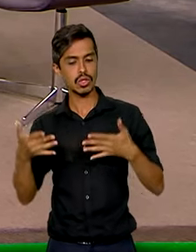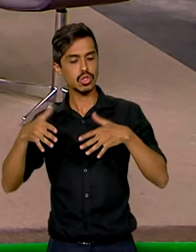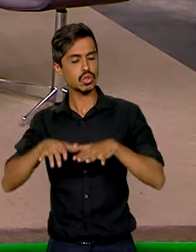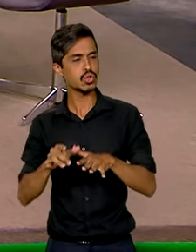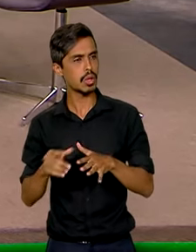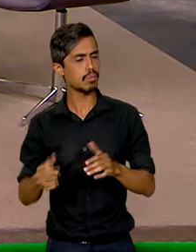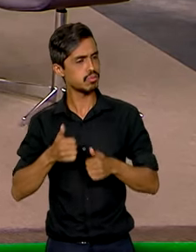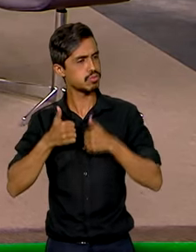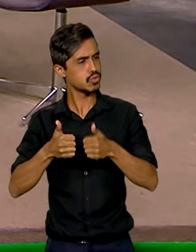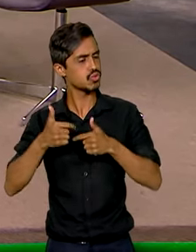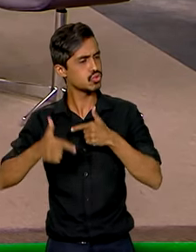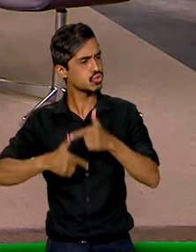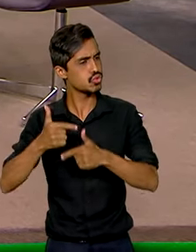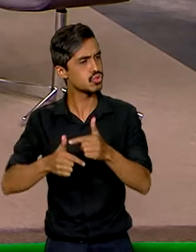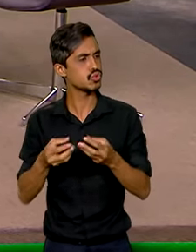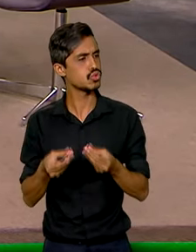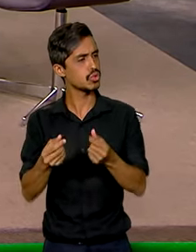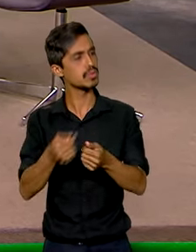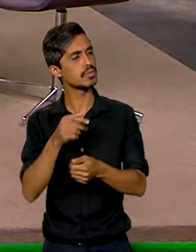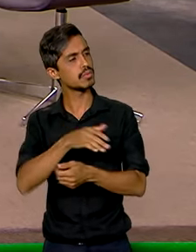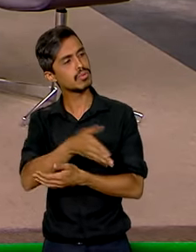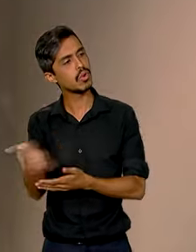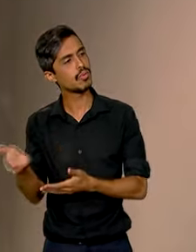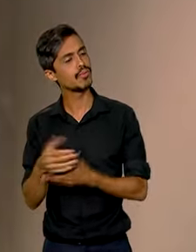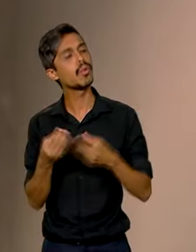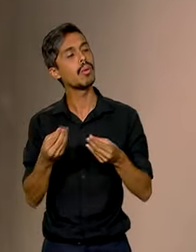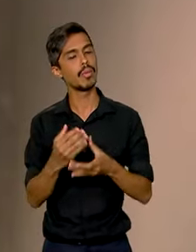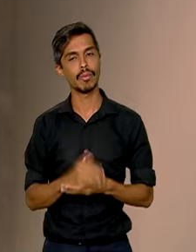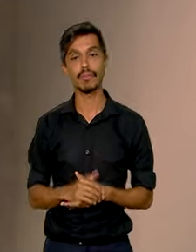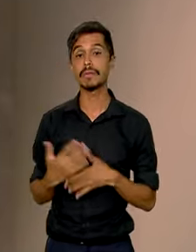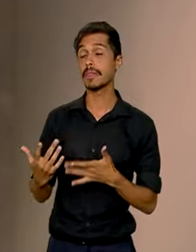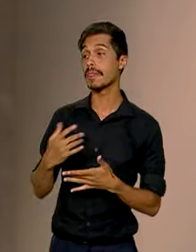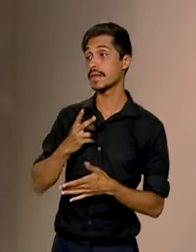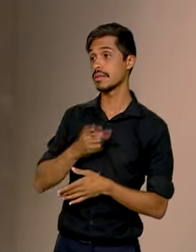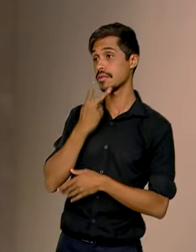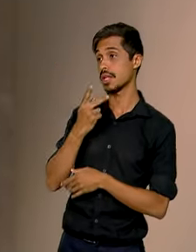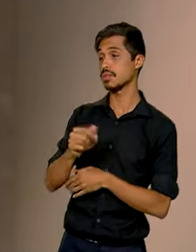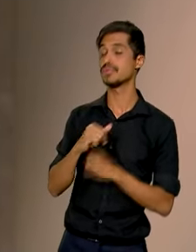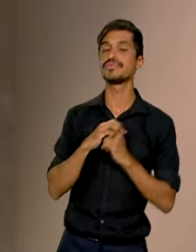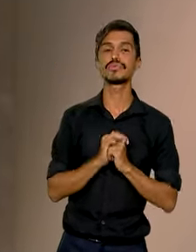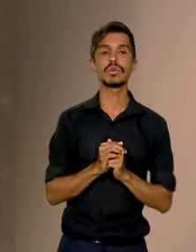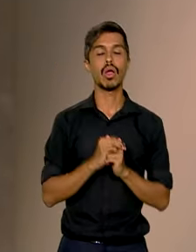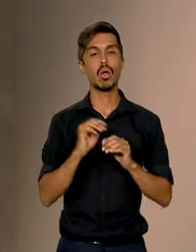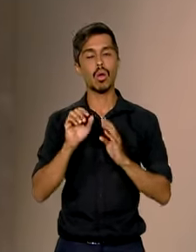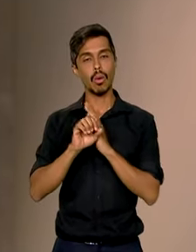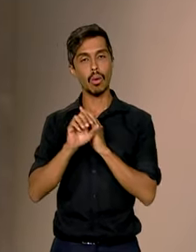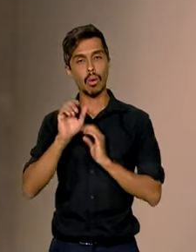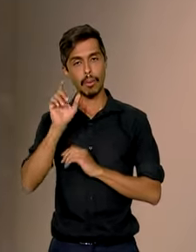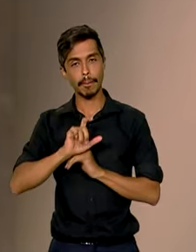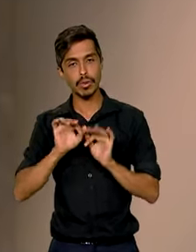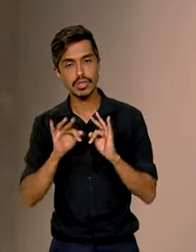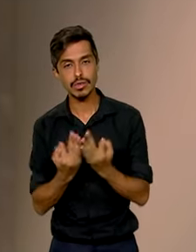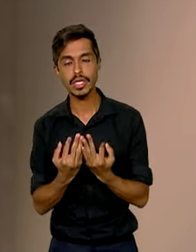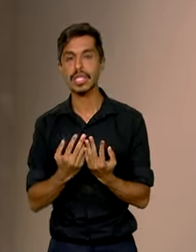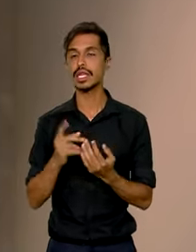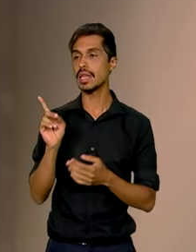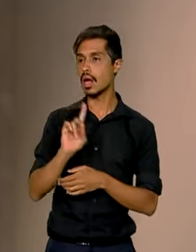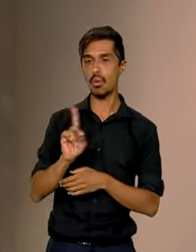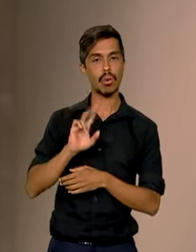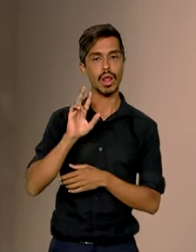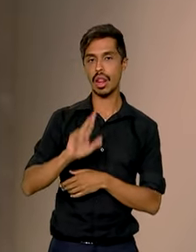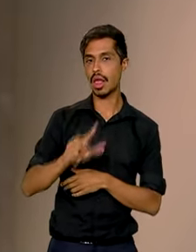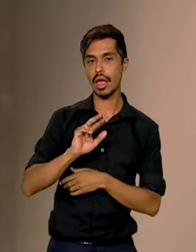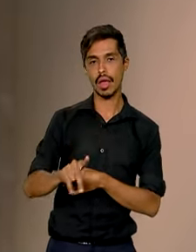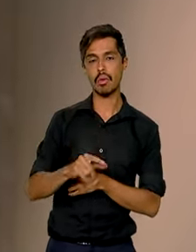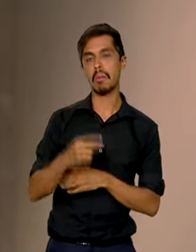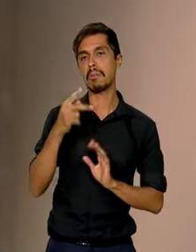produtiva do público beneficiado pelo programa? Olha, eu costumo dizer que o Bolsa Família, ele não é e não pode ser